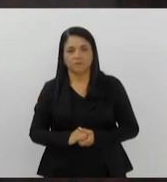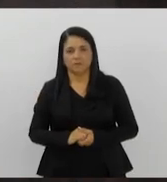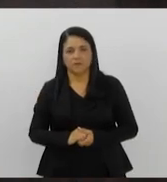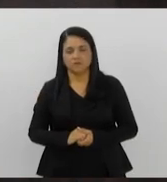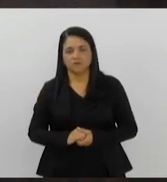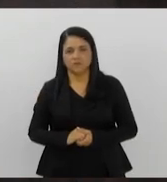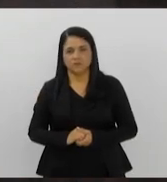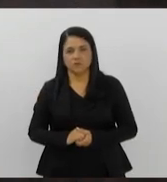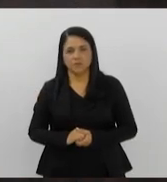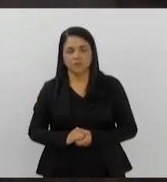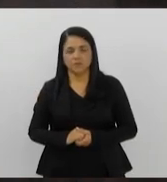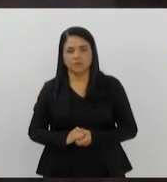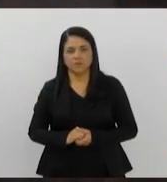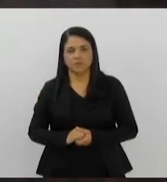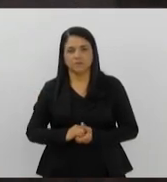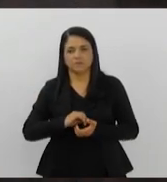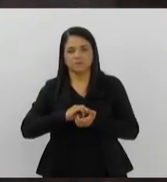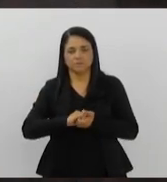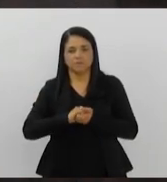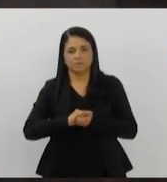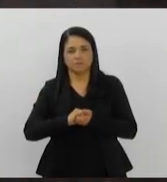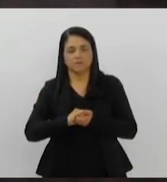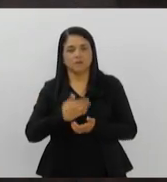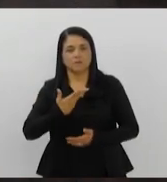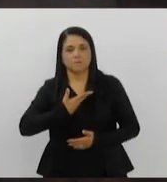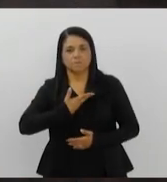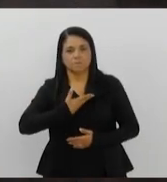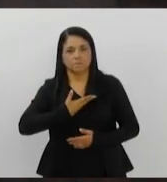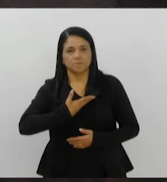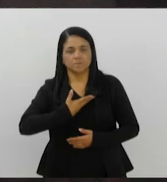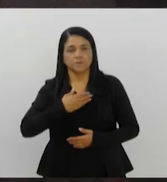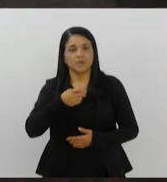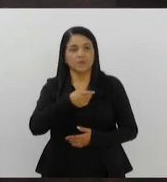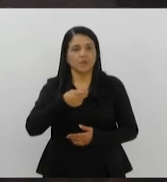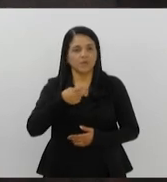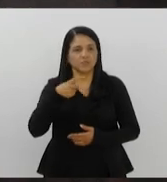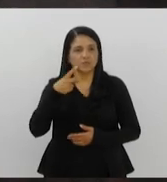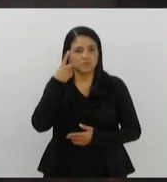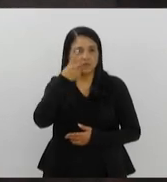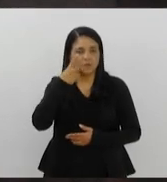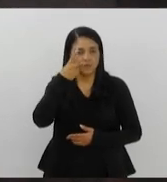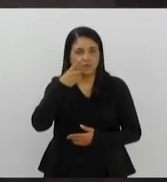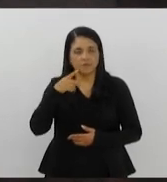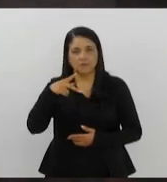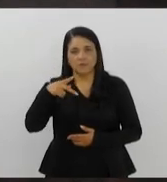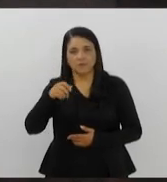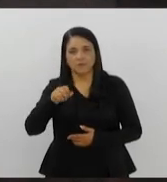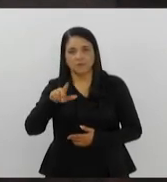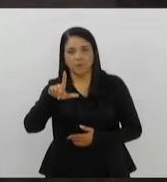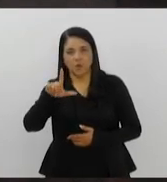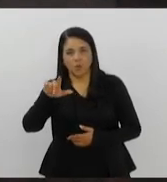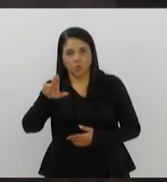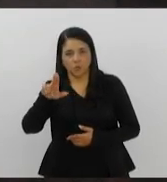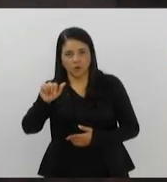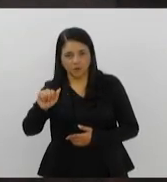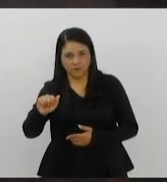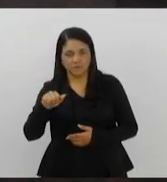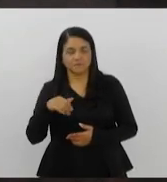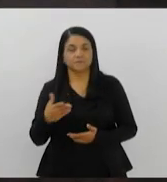Dal saudar querida amiga ex-deputada Paula truel